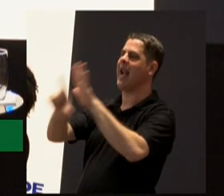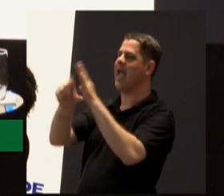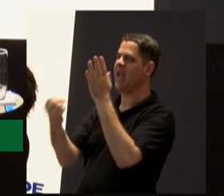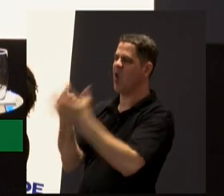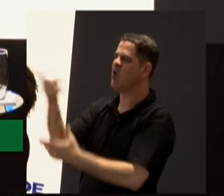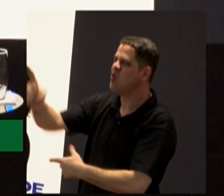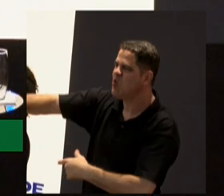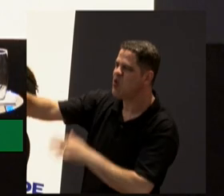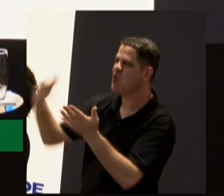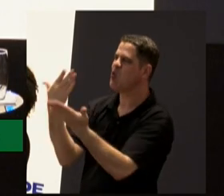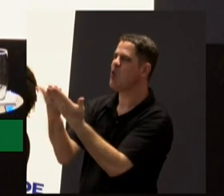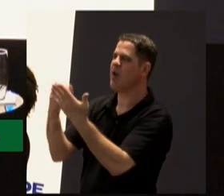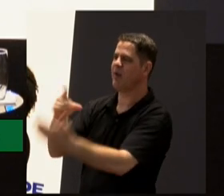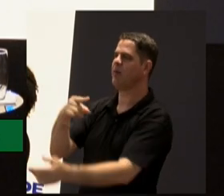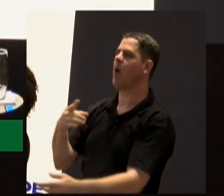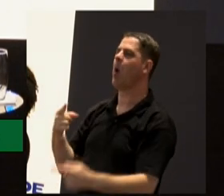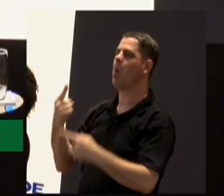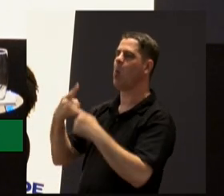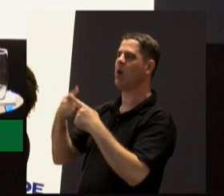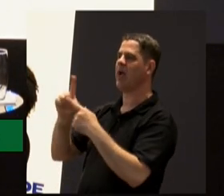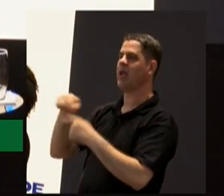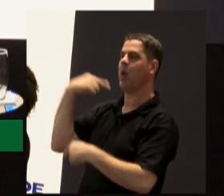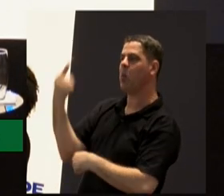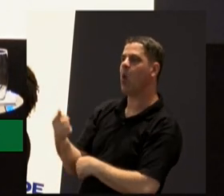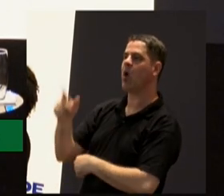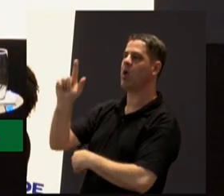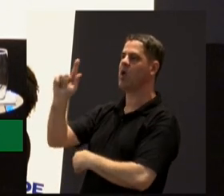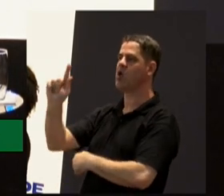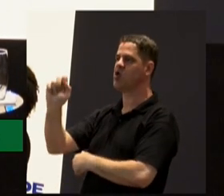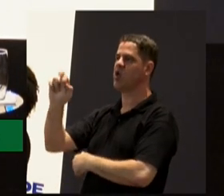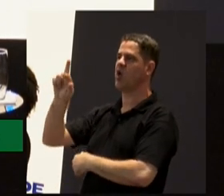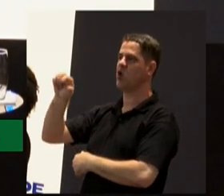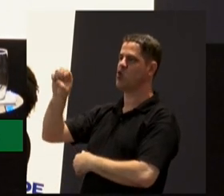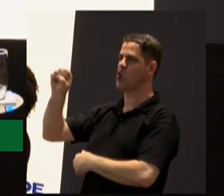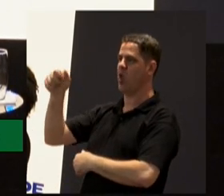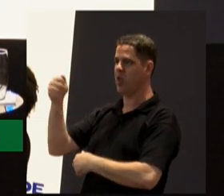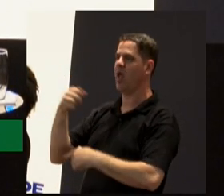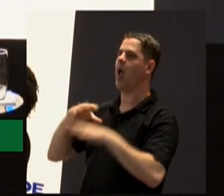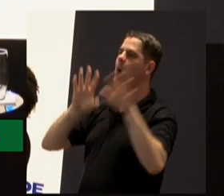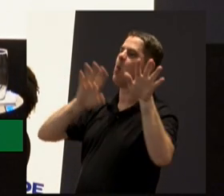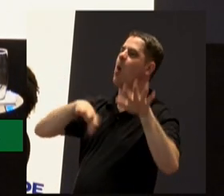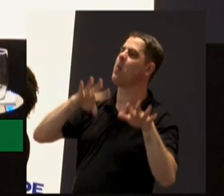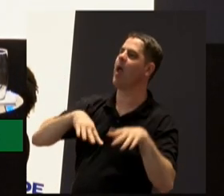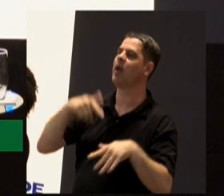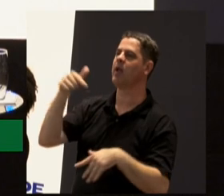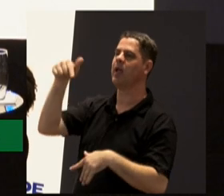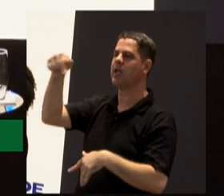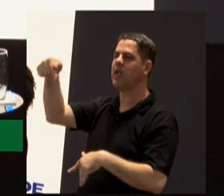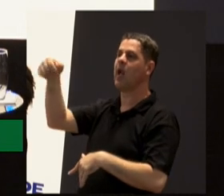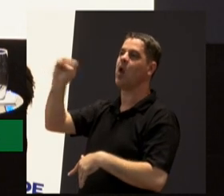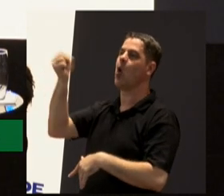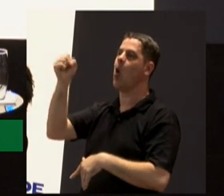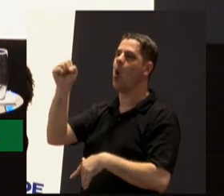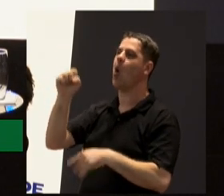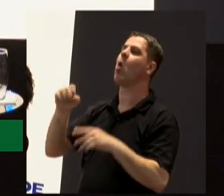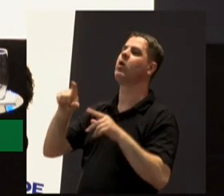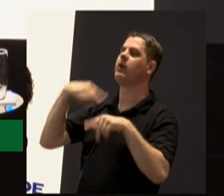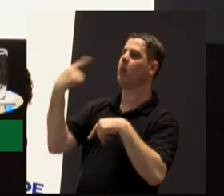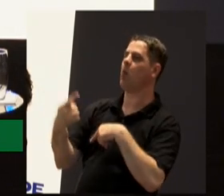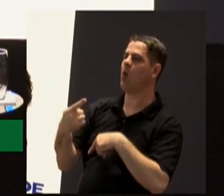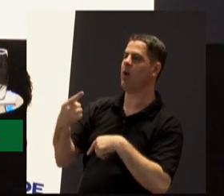Mas eu e a Jerusa posterior a mim, eu sou de 78 movimento, a Jerusa chega ali por volta de 86,